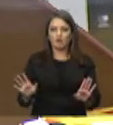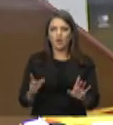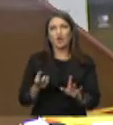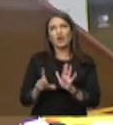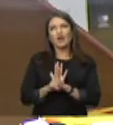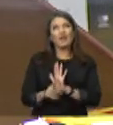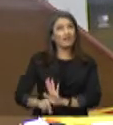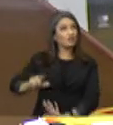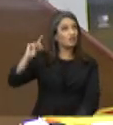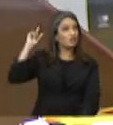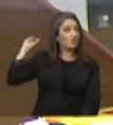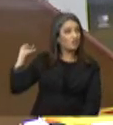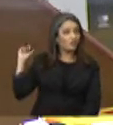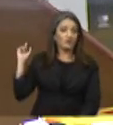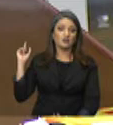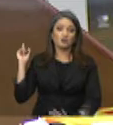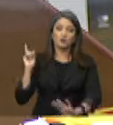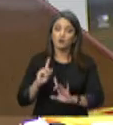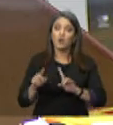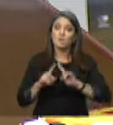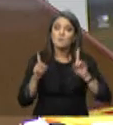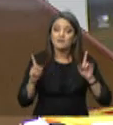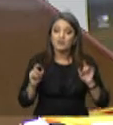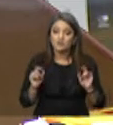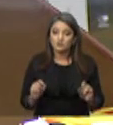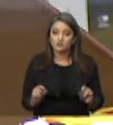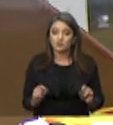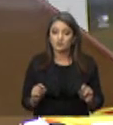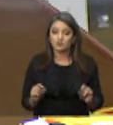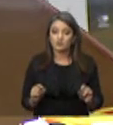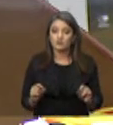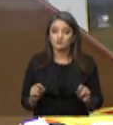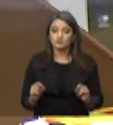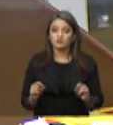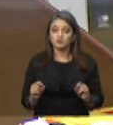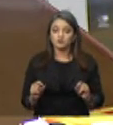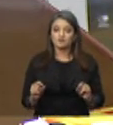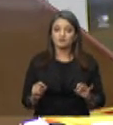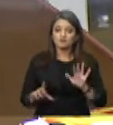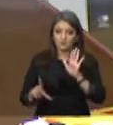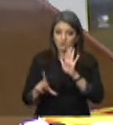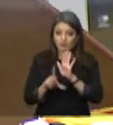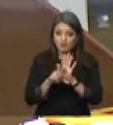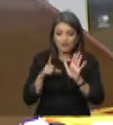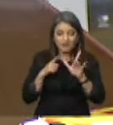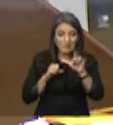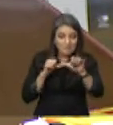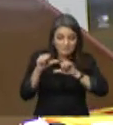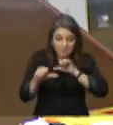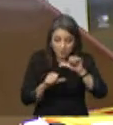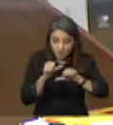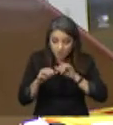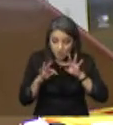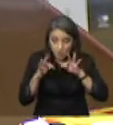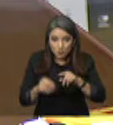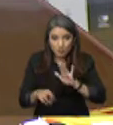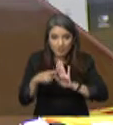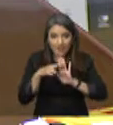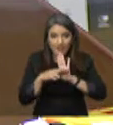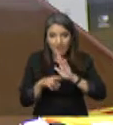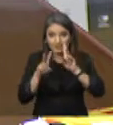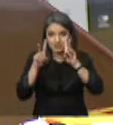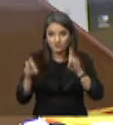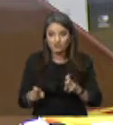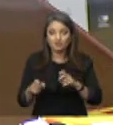retroativamente e moro em volta é uma vez Trono a revisão do Instituto da improbidade administrativa feita pelo